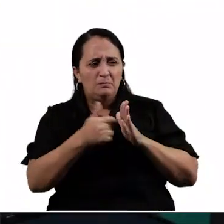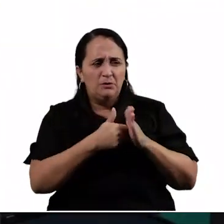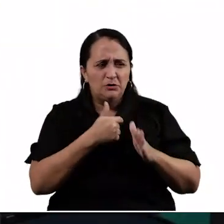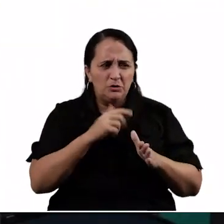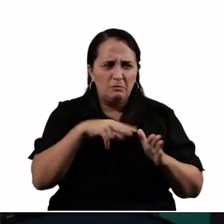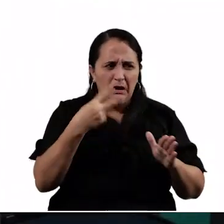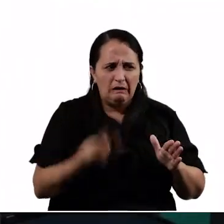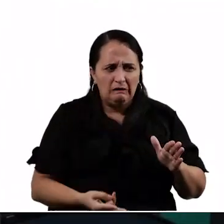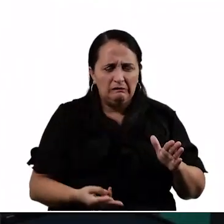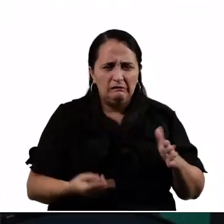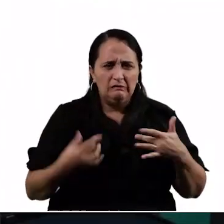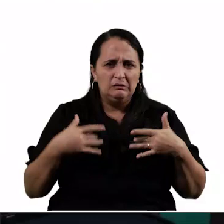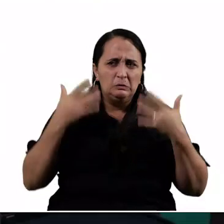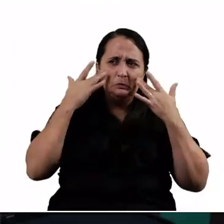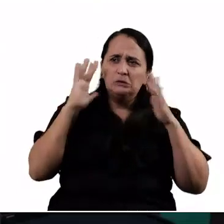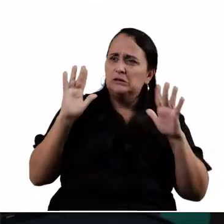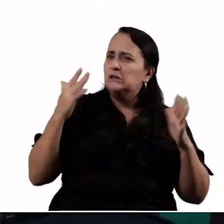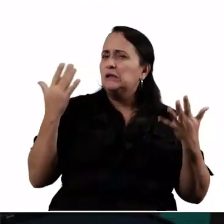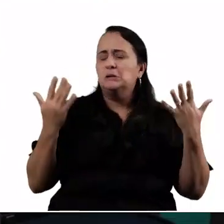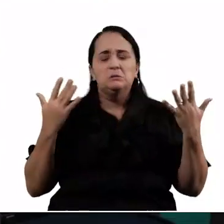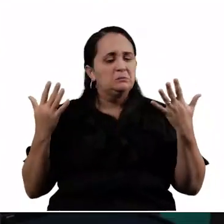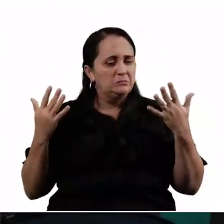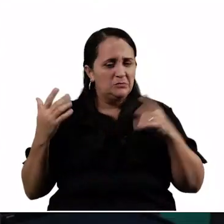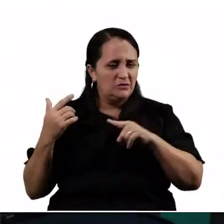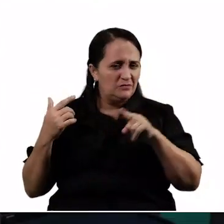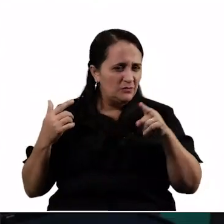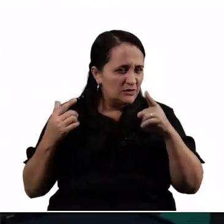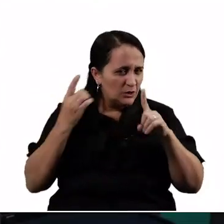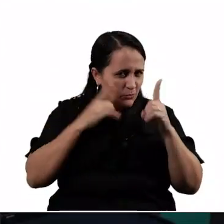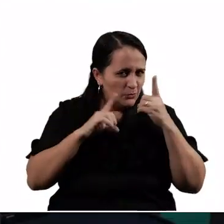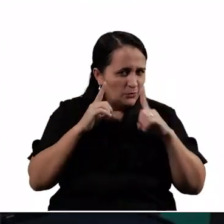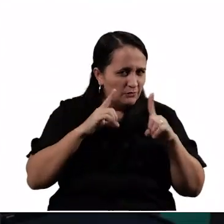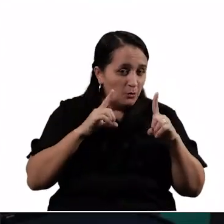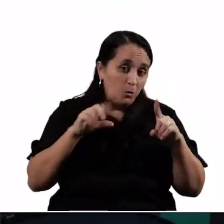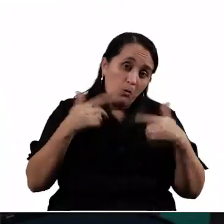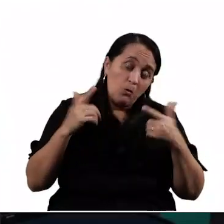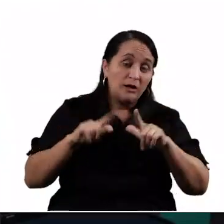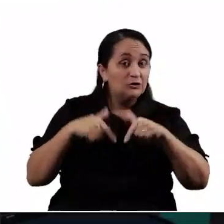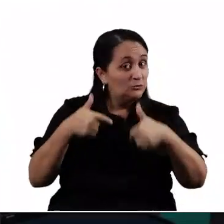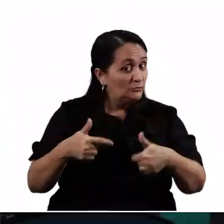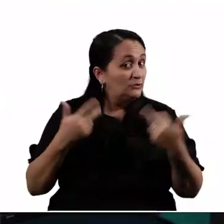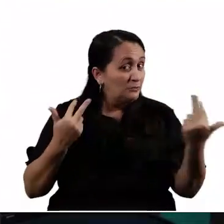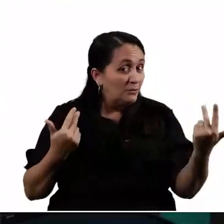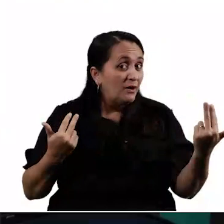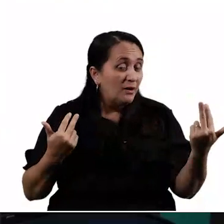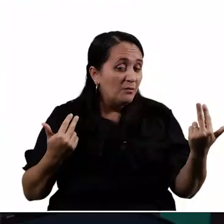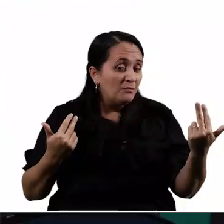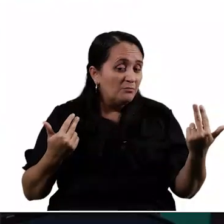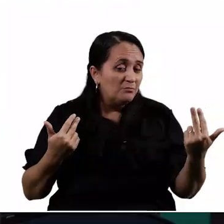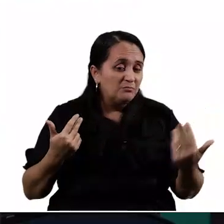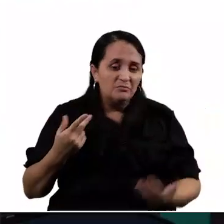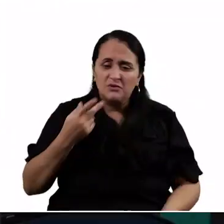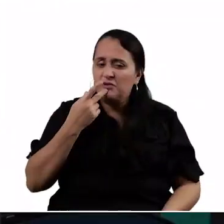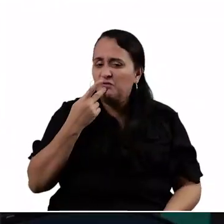permissão para cair e aí você também teria essa mesma atitude olha falando de verdade